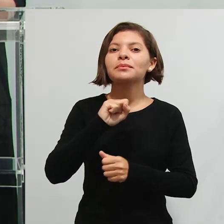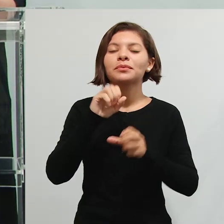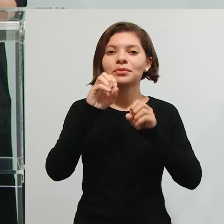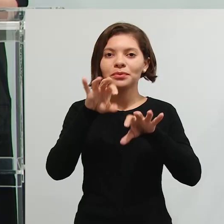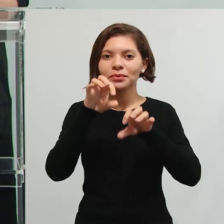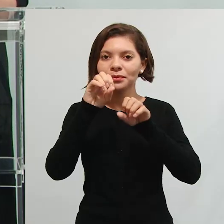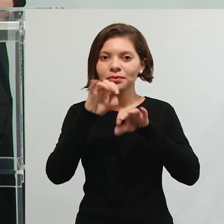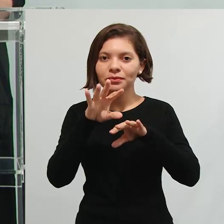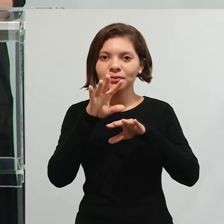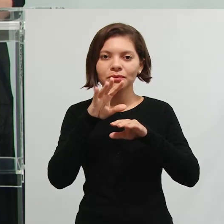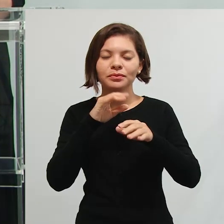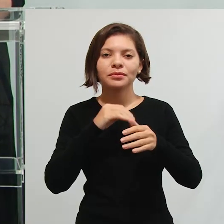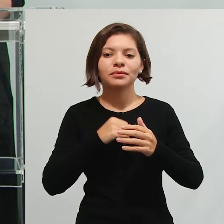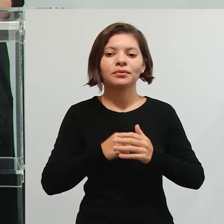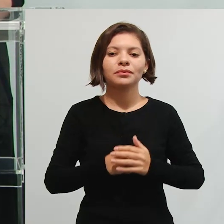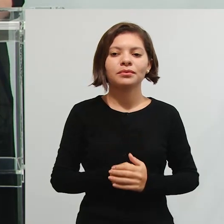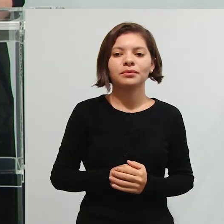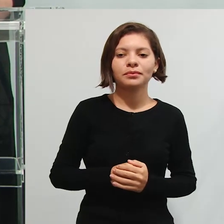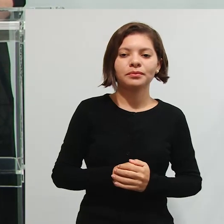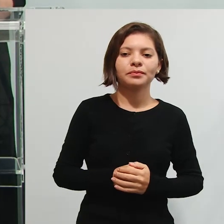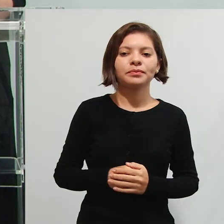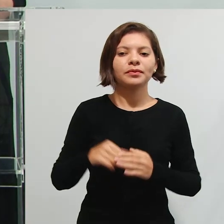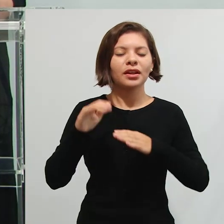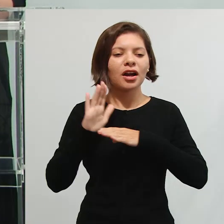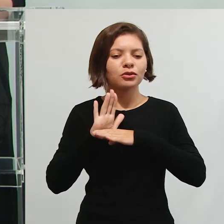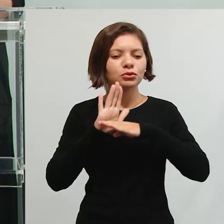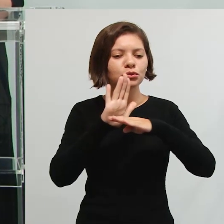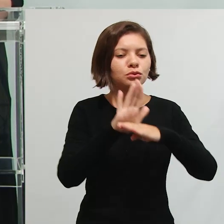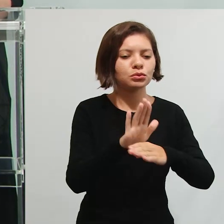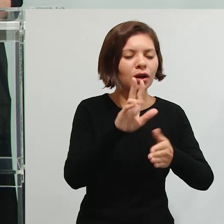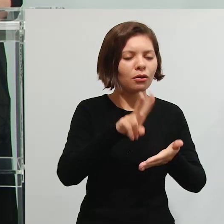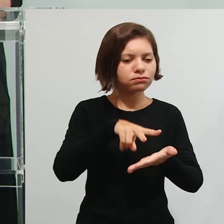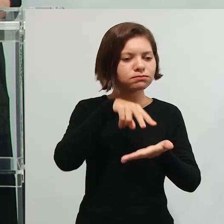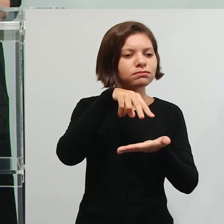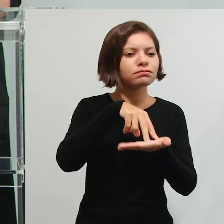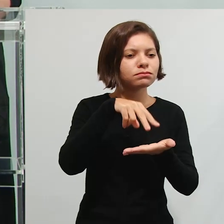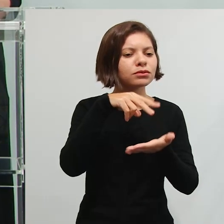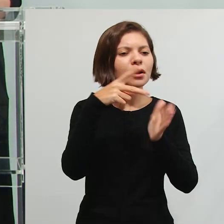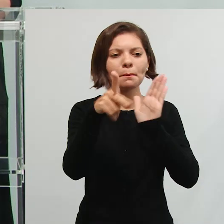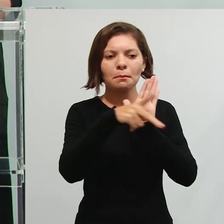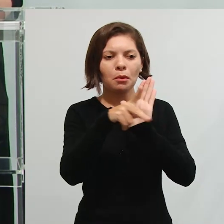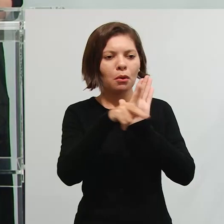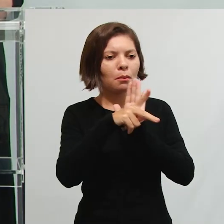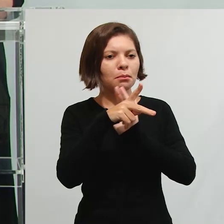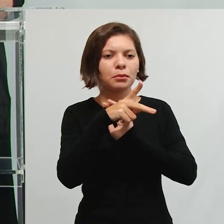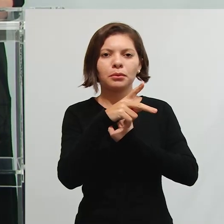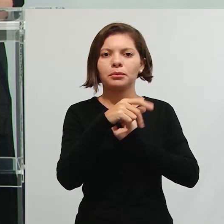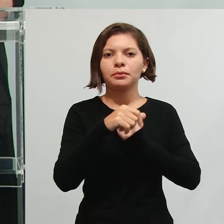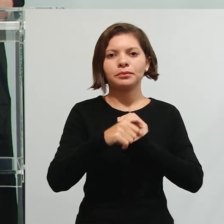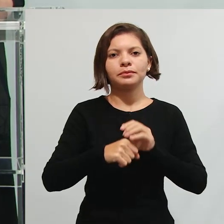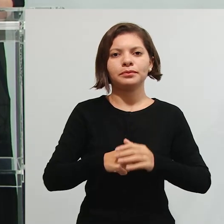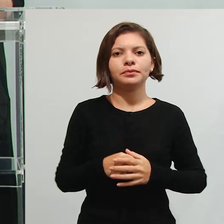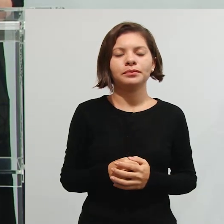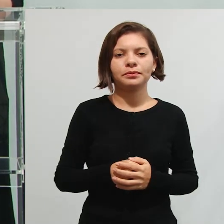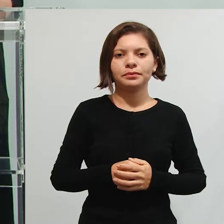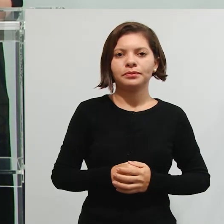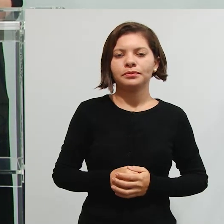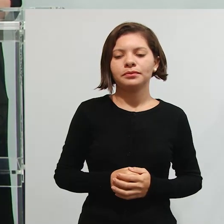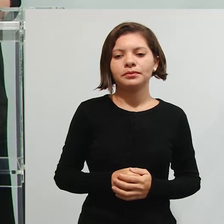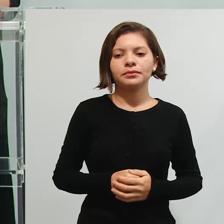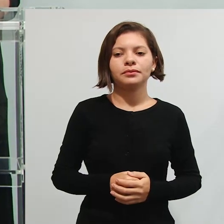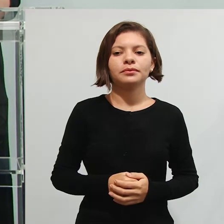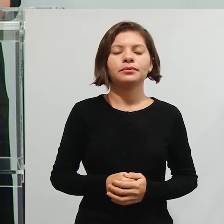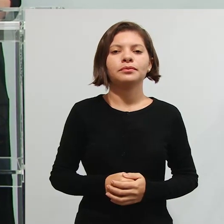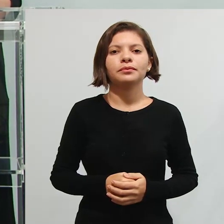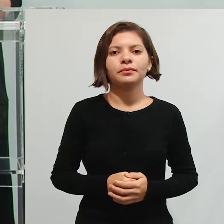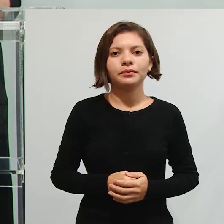popular Ou seja é dar é emancipar as pessoas né dar autonomia paraas pessoas para elas irem atrás de tentar resolver